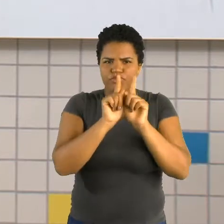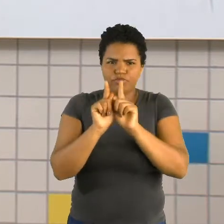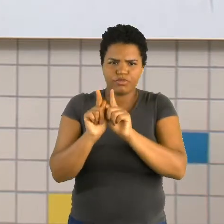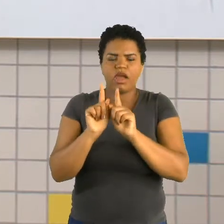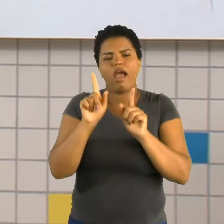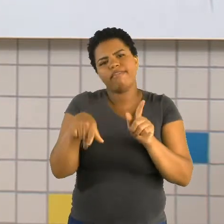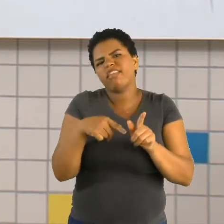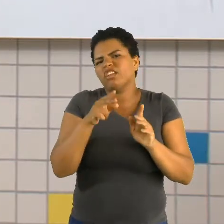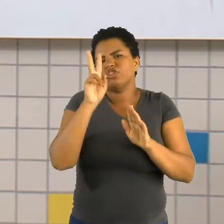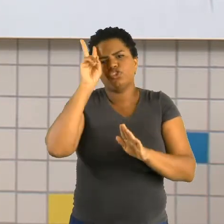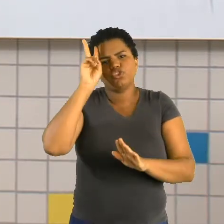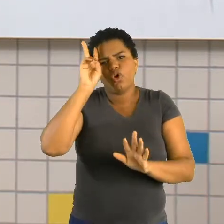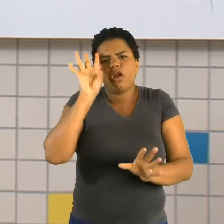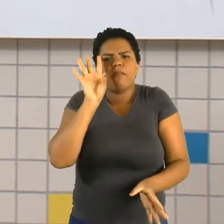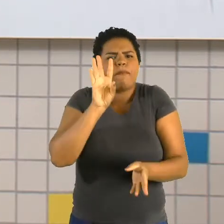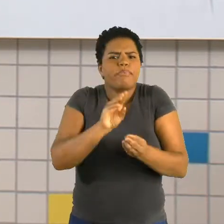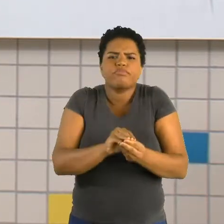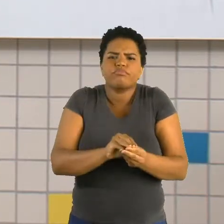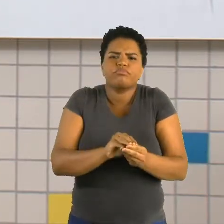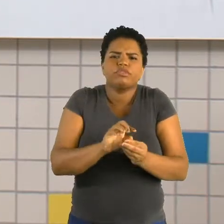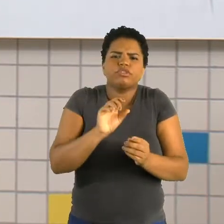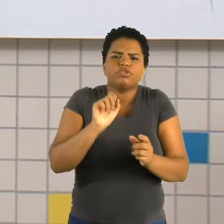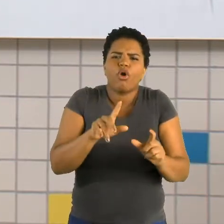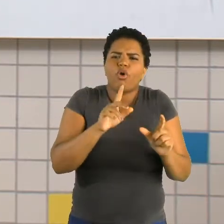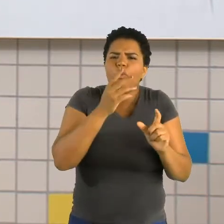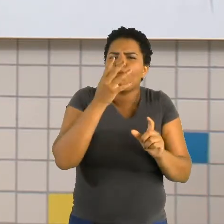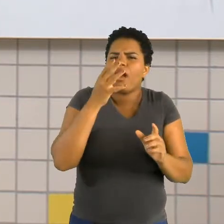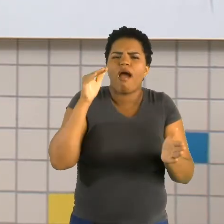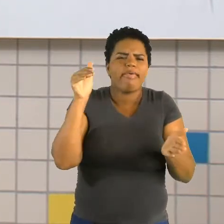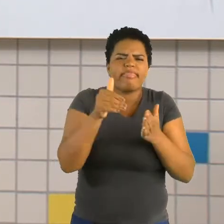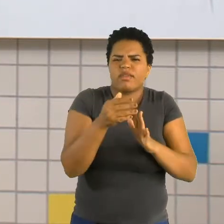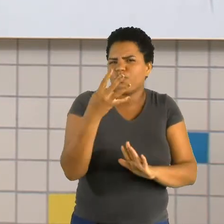no máximo com 4 quadradinhos.